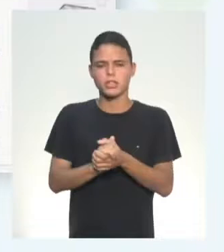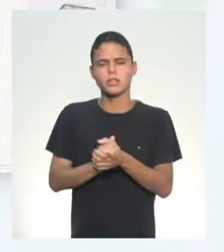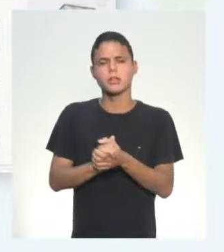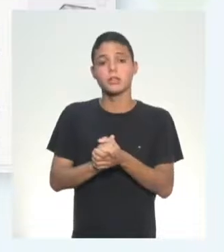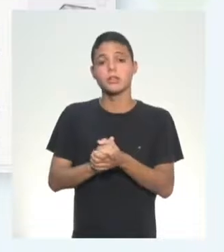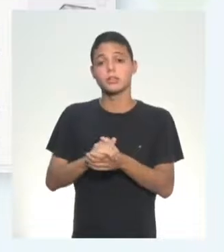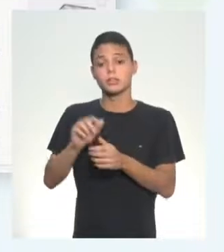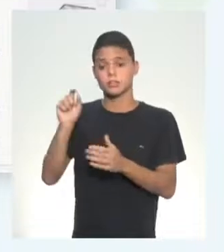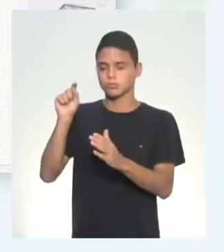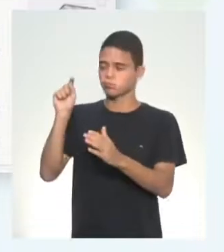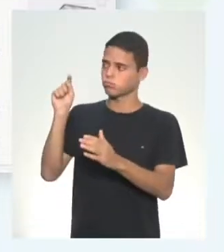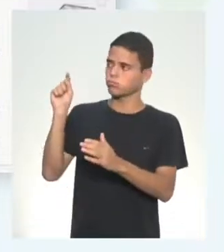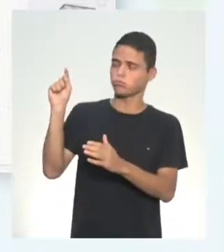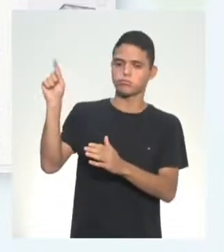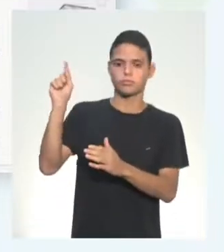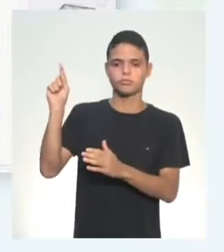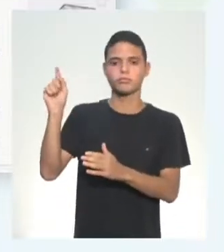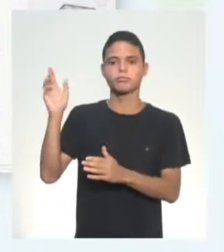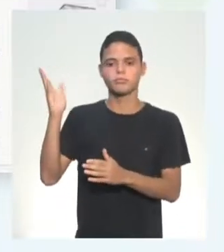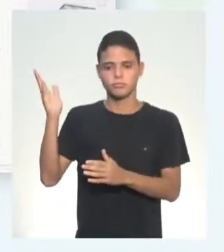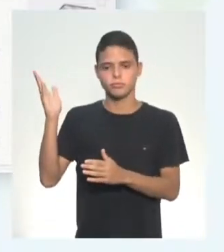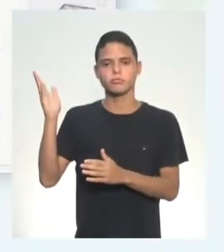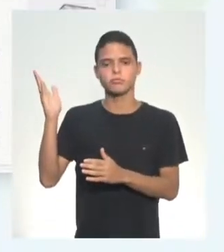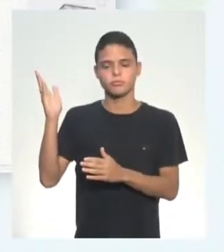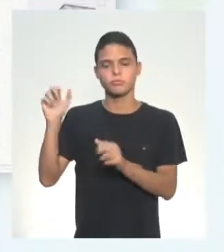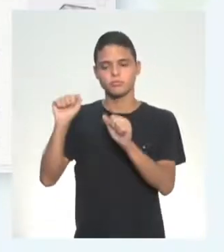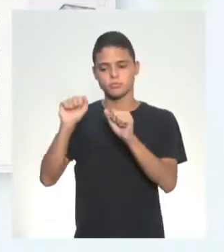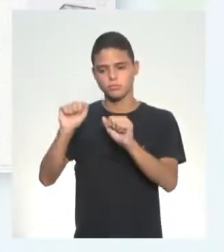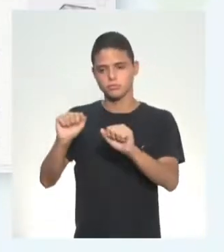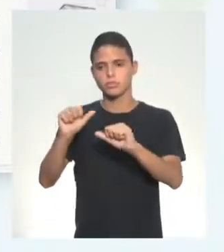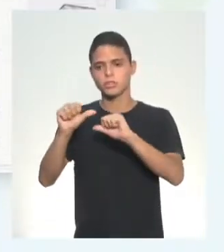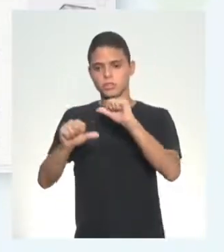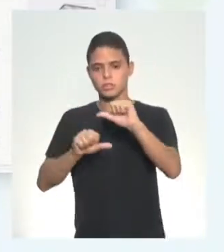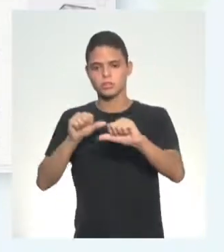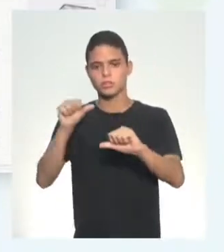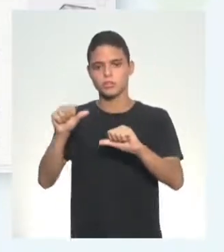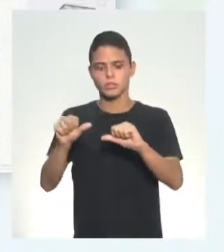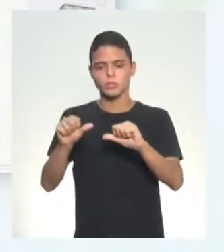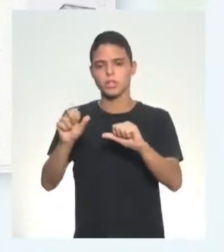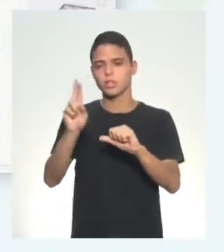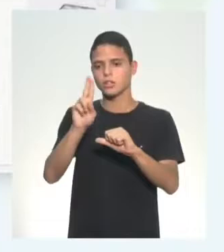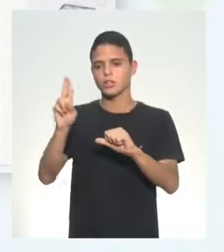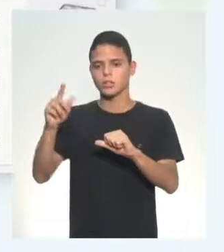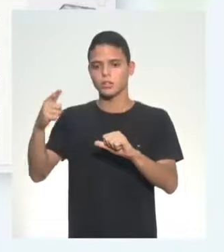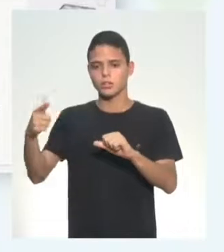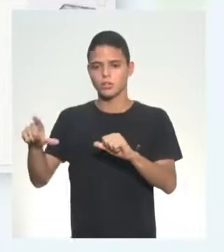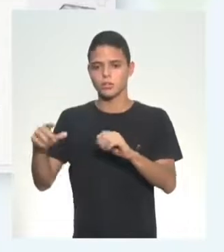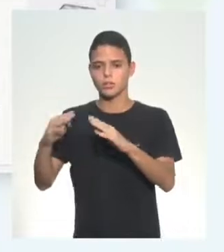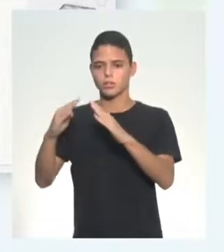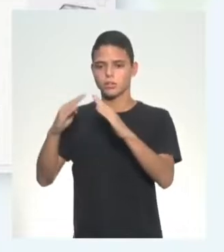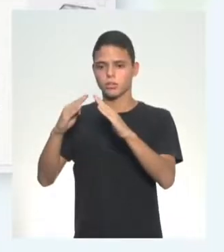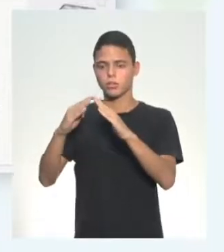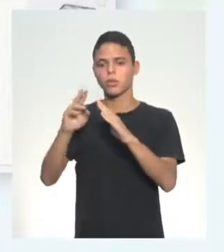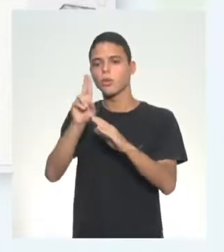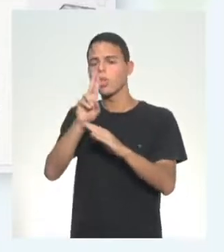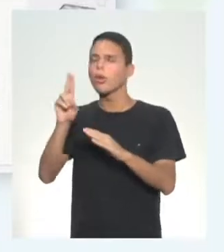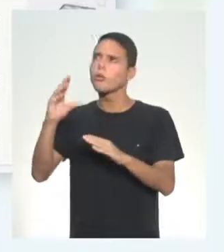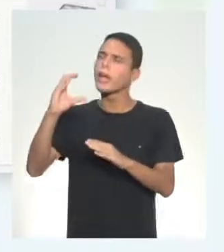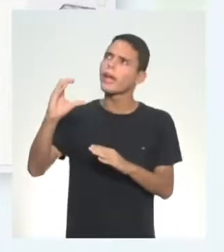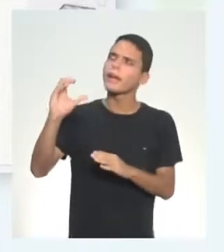sobre esse nome para vocês verem como que eu posso mudar. Vou dar um outro nome aqui, eu vou colocar casa,